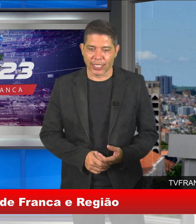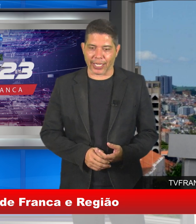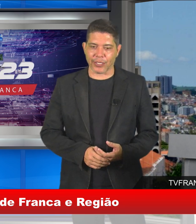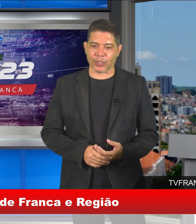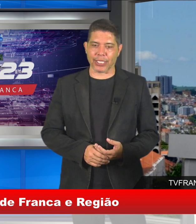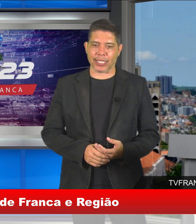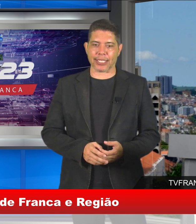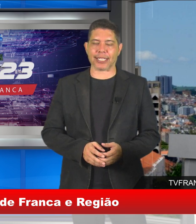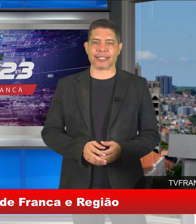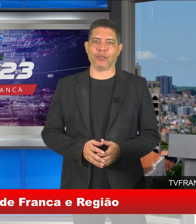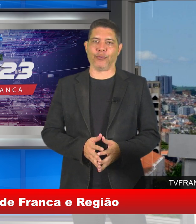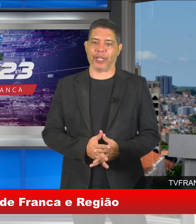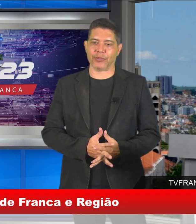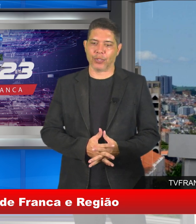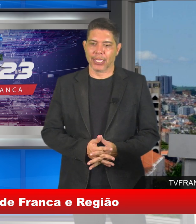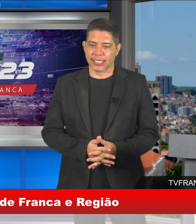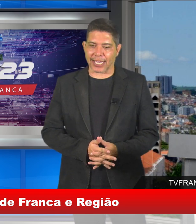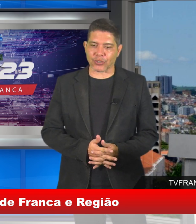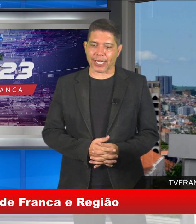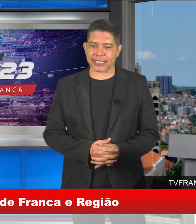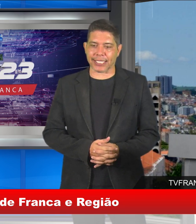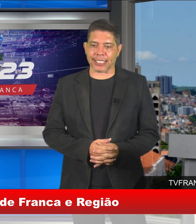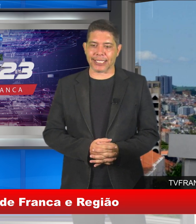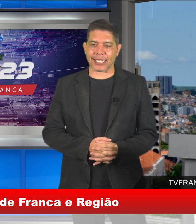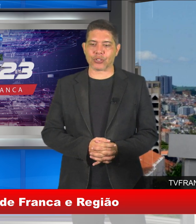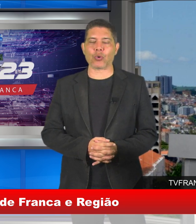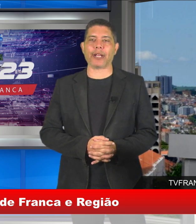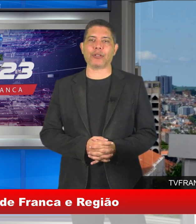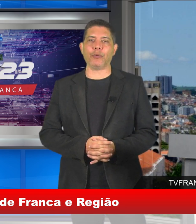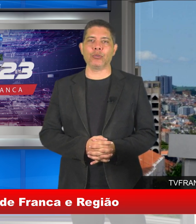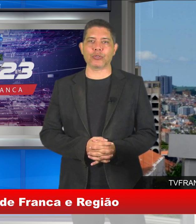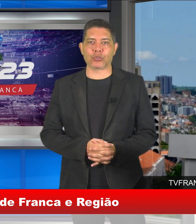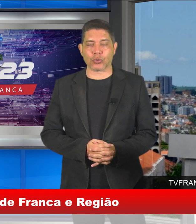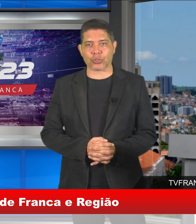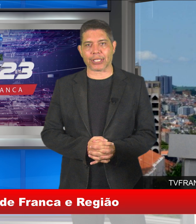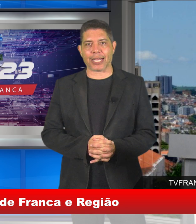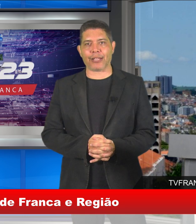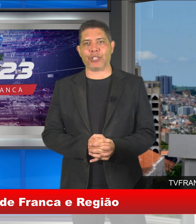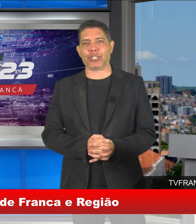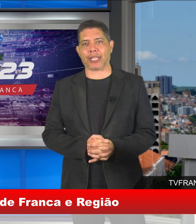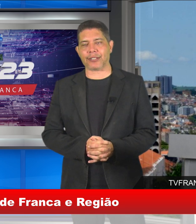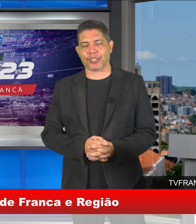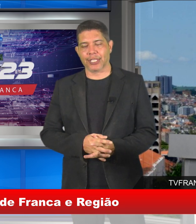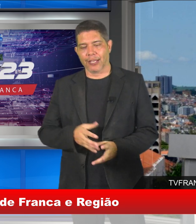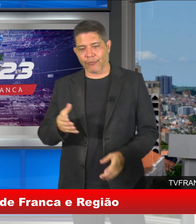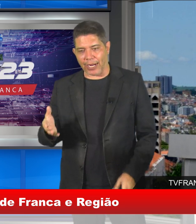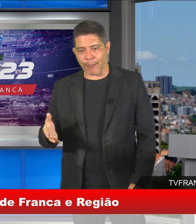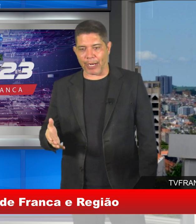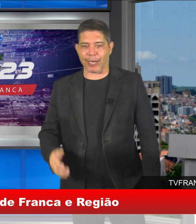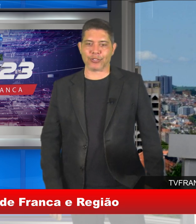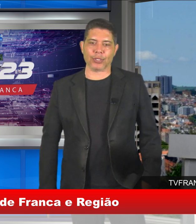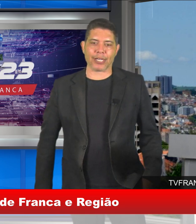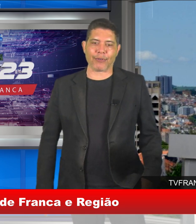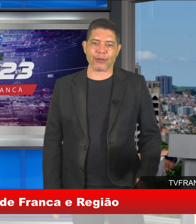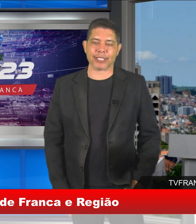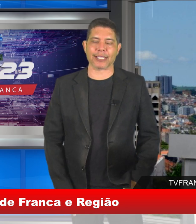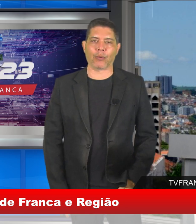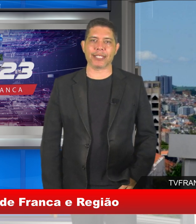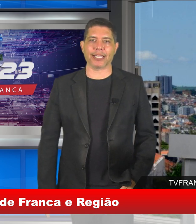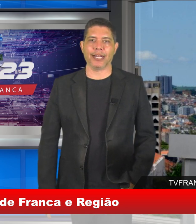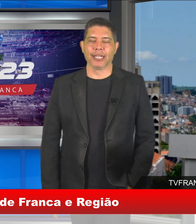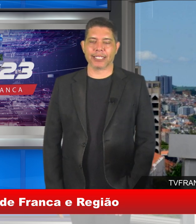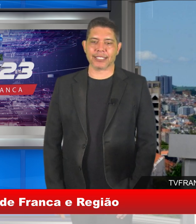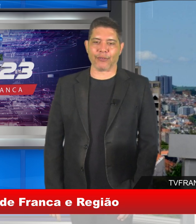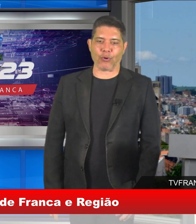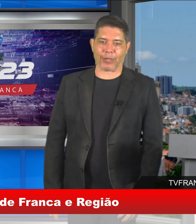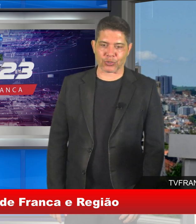Fantástico aí o que está sendo feito. 7 horas e 18 minutos, o JR23 vai para mais um intervalo. Na